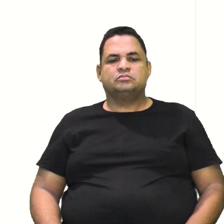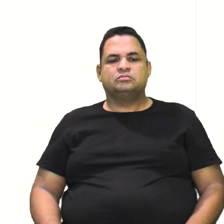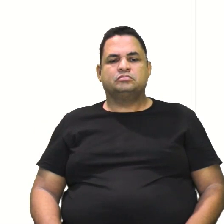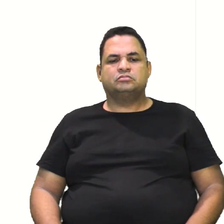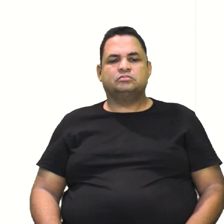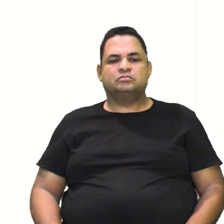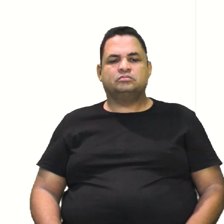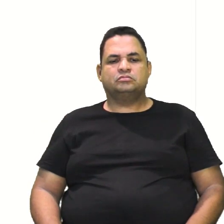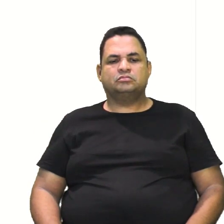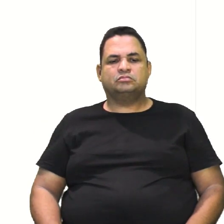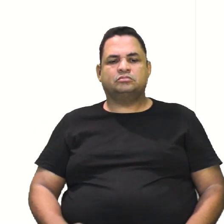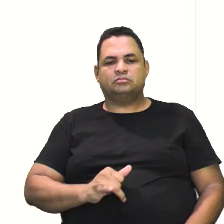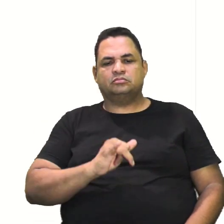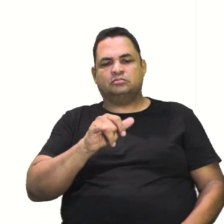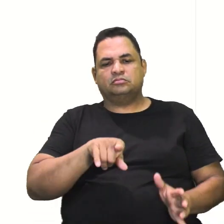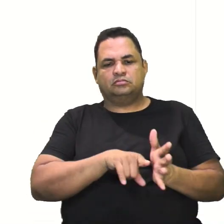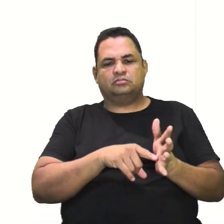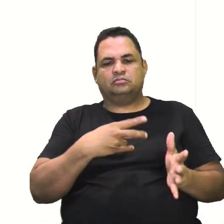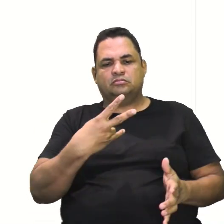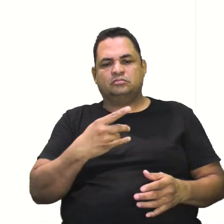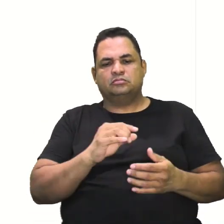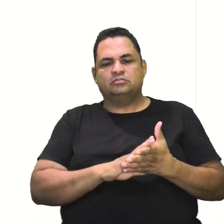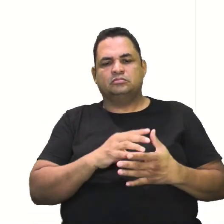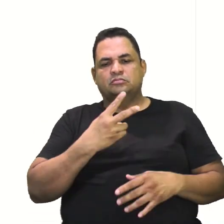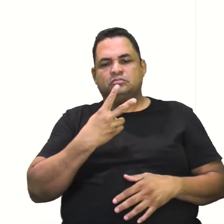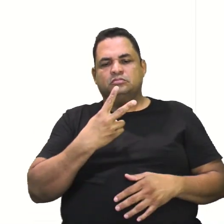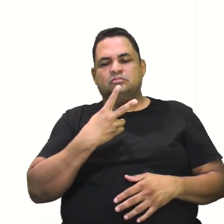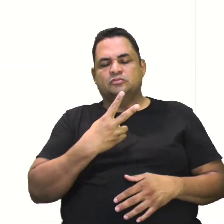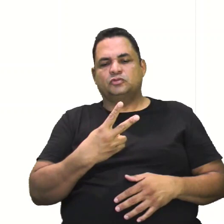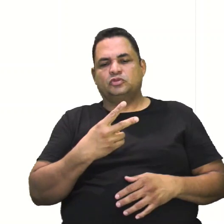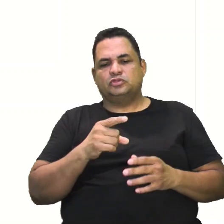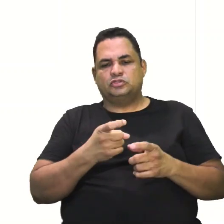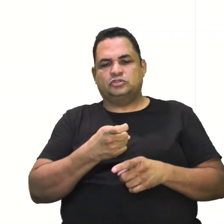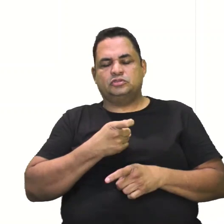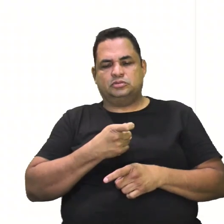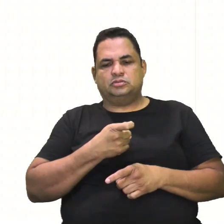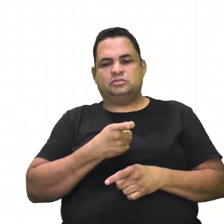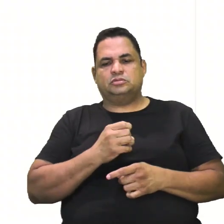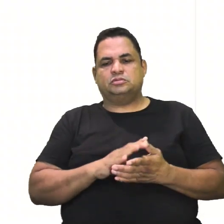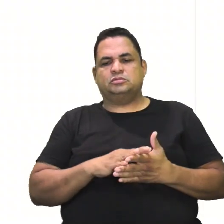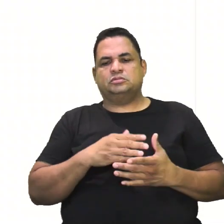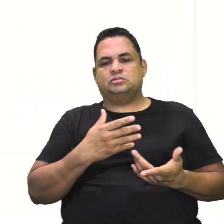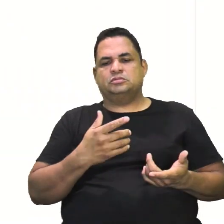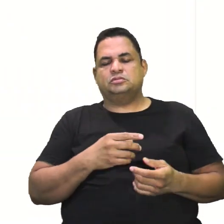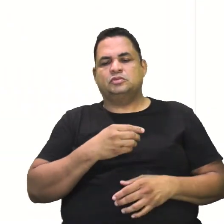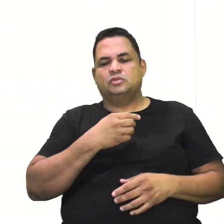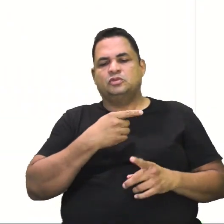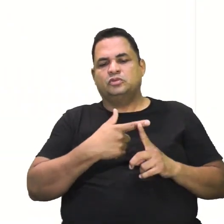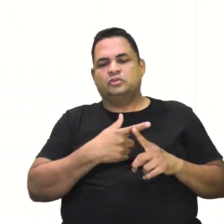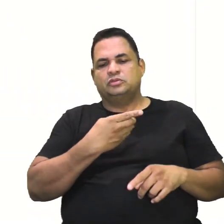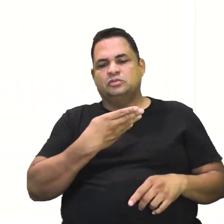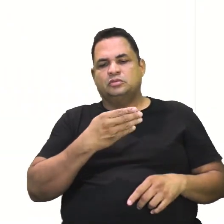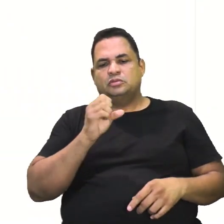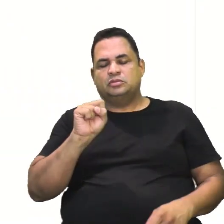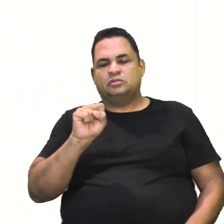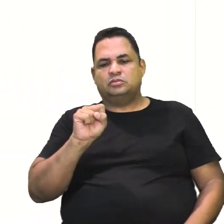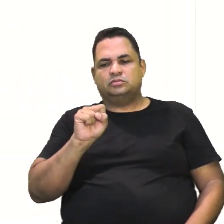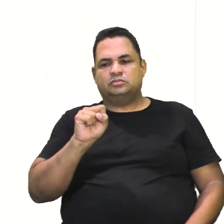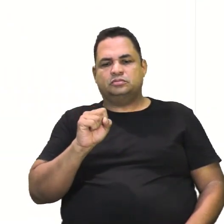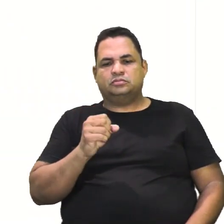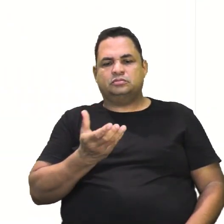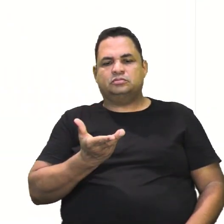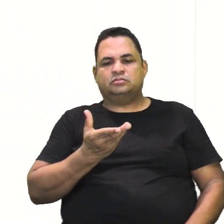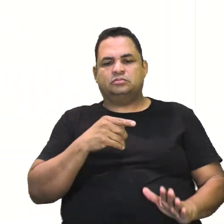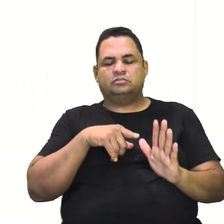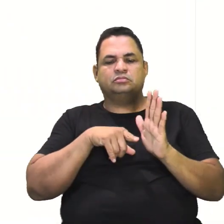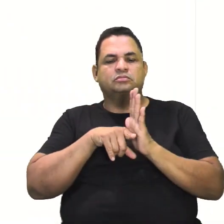certinho? Continuando, y menos 2 vai ser igual 2 vezes x? 2x. 2x, 2 vezes 4? 8. 8. E aí, eu